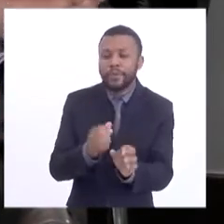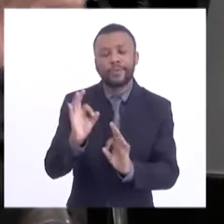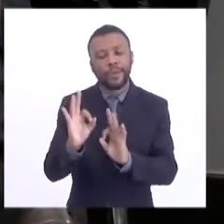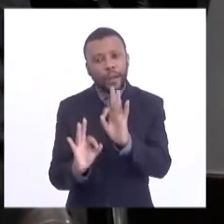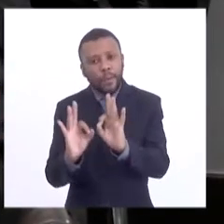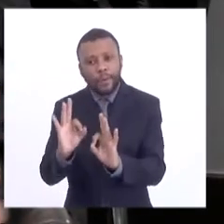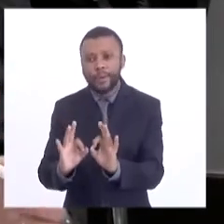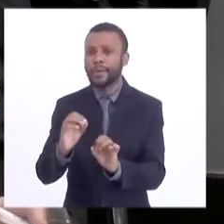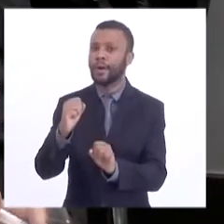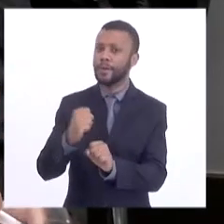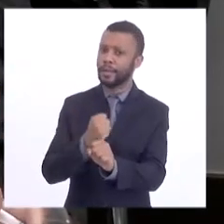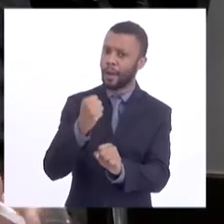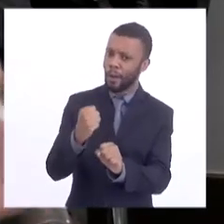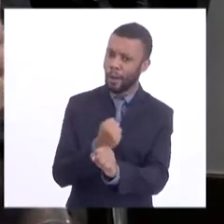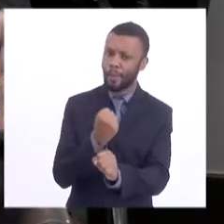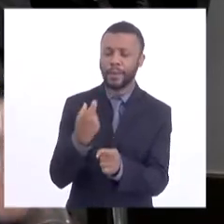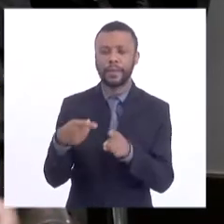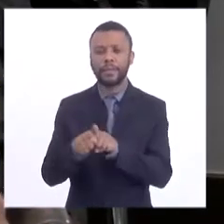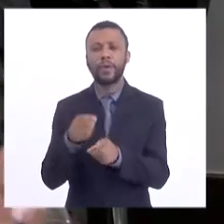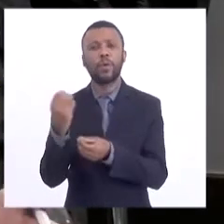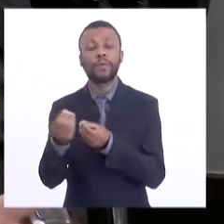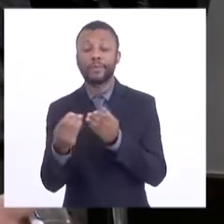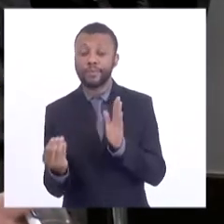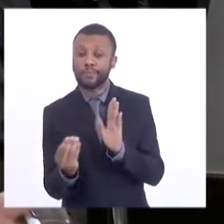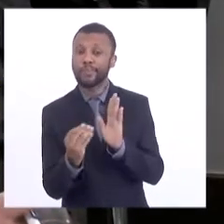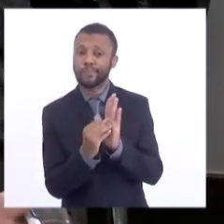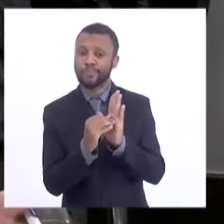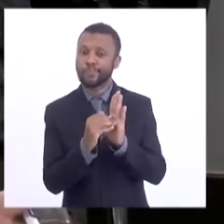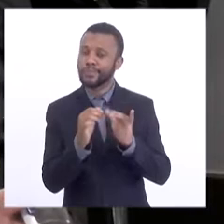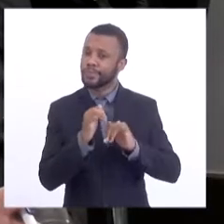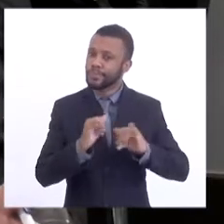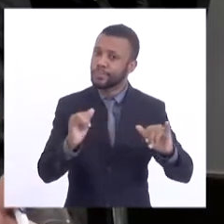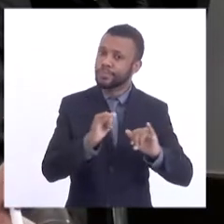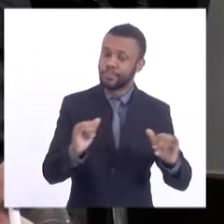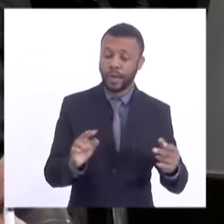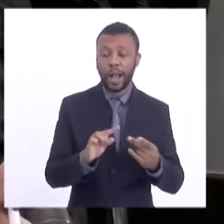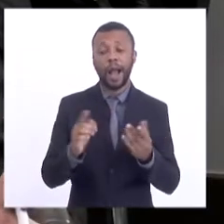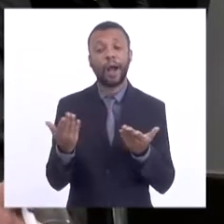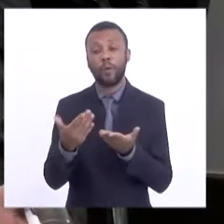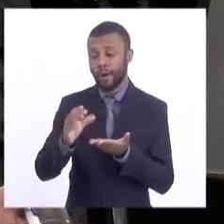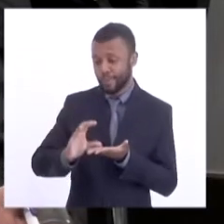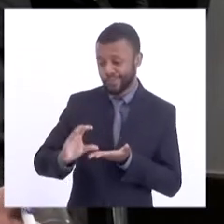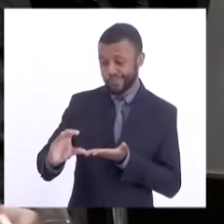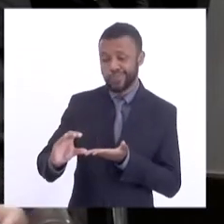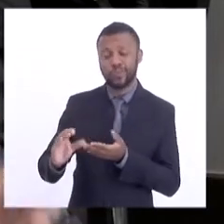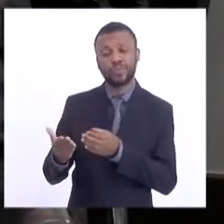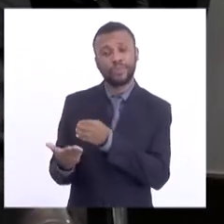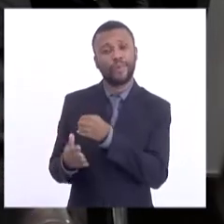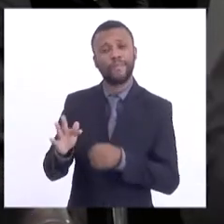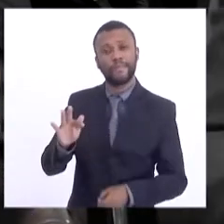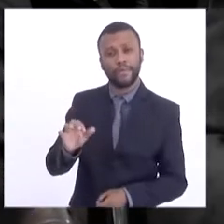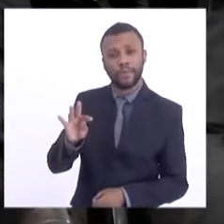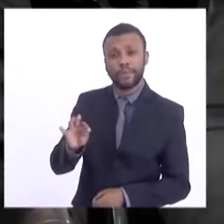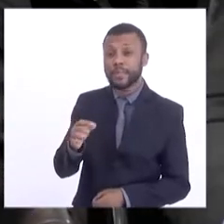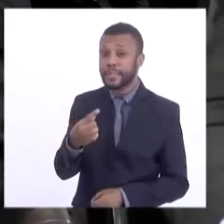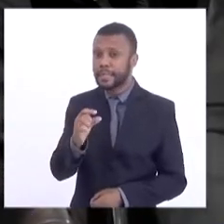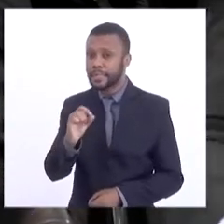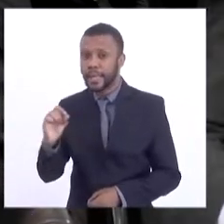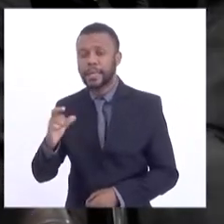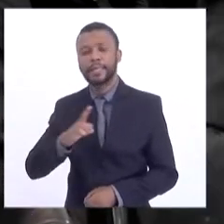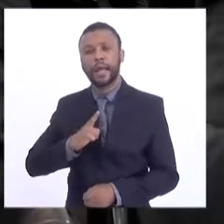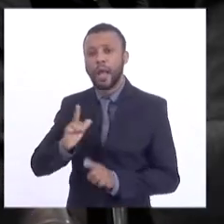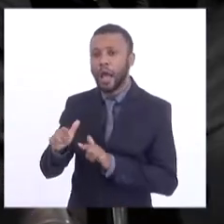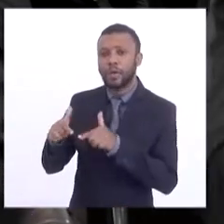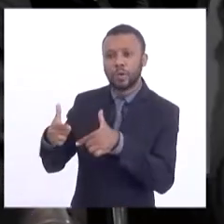de como isso está sendo destinado anunciar agora os outros de fontes em que a gente e são com ações orçamentárias